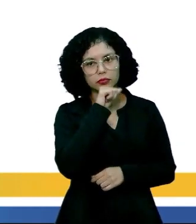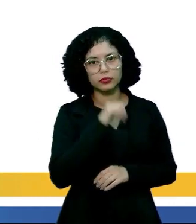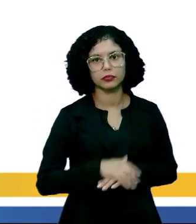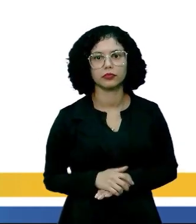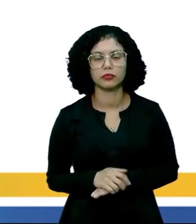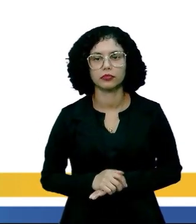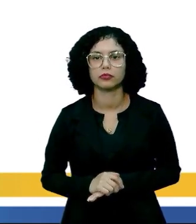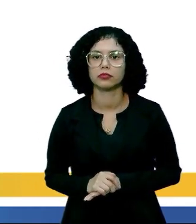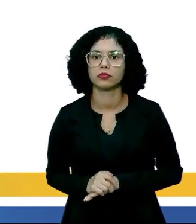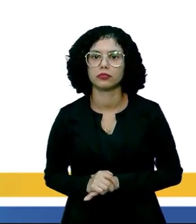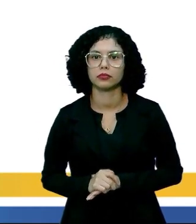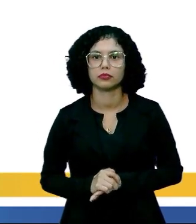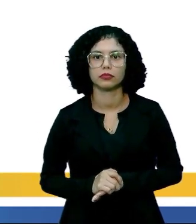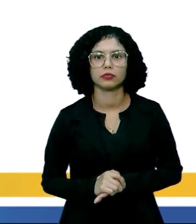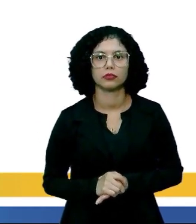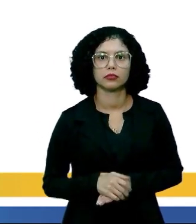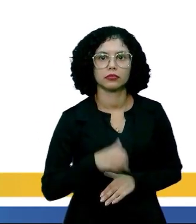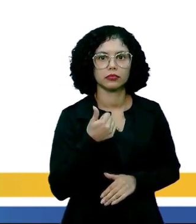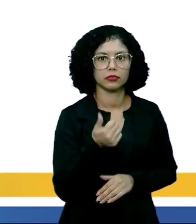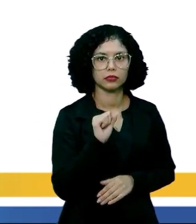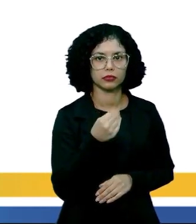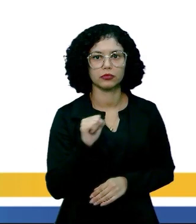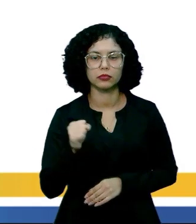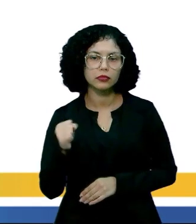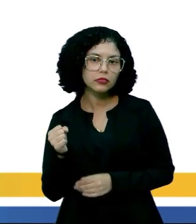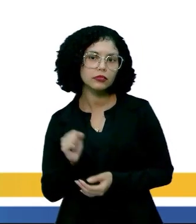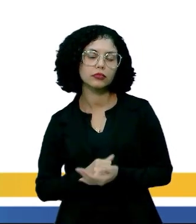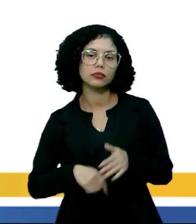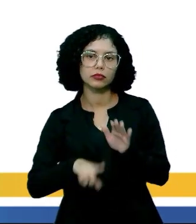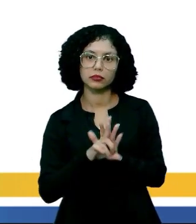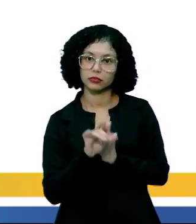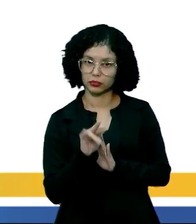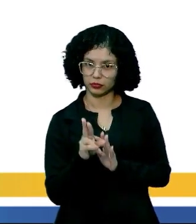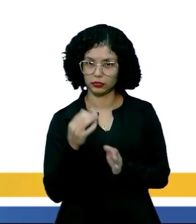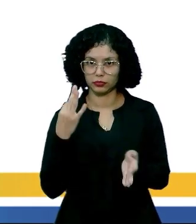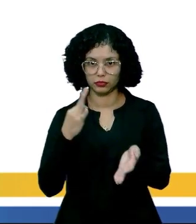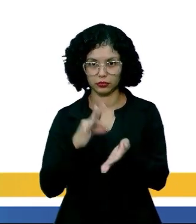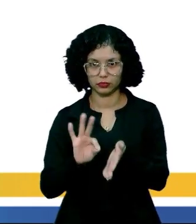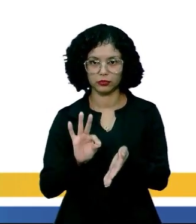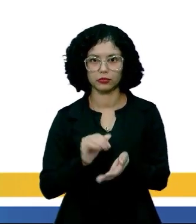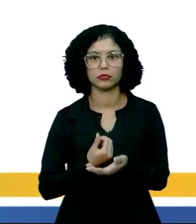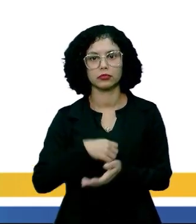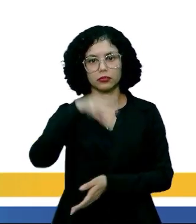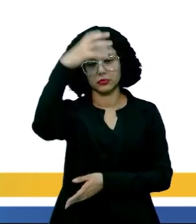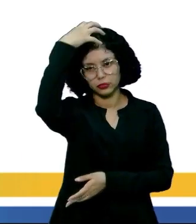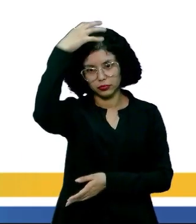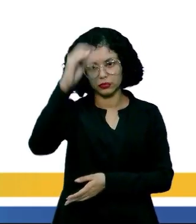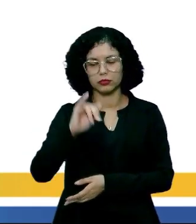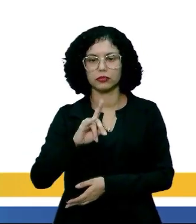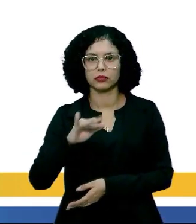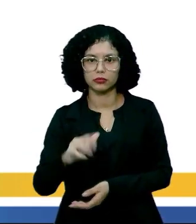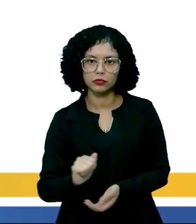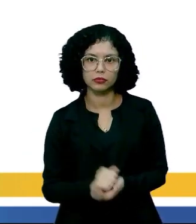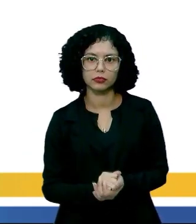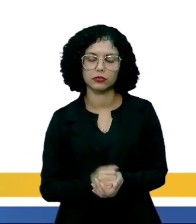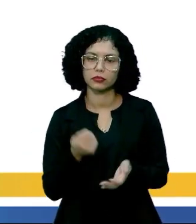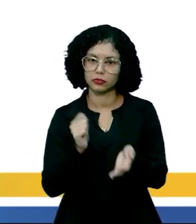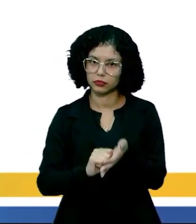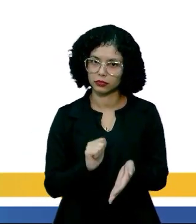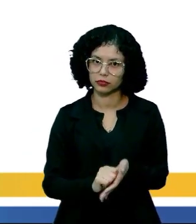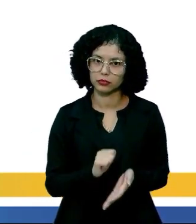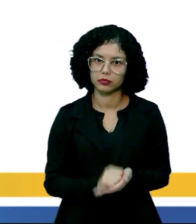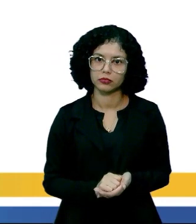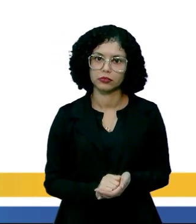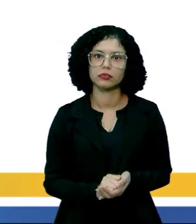mãe. E, finalmente, em 1888, a Lei Áurea vai ser assinada pela Princesa Isabel, mas vai ser